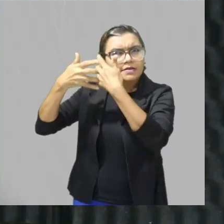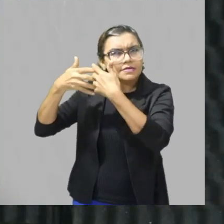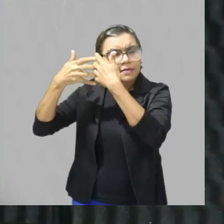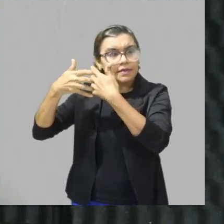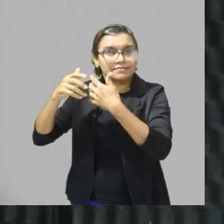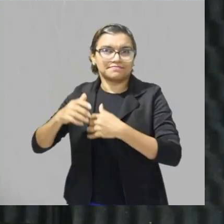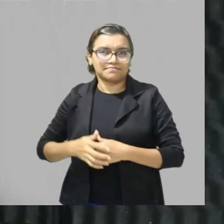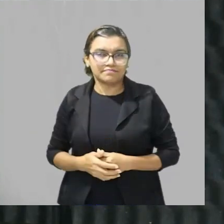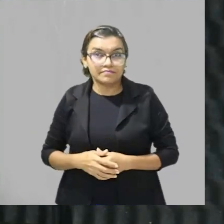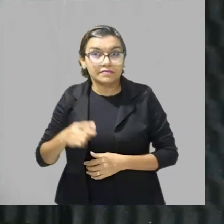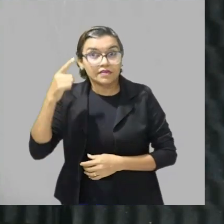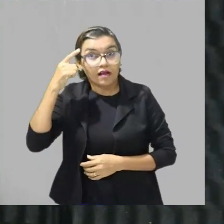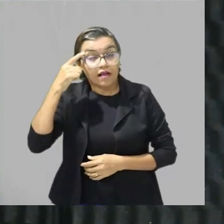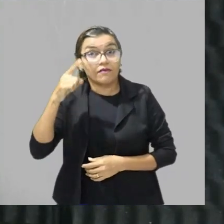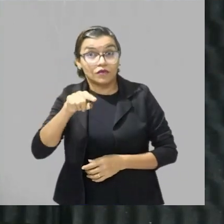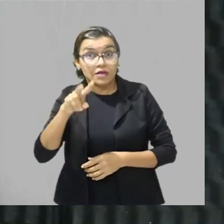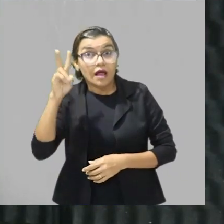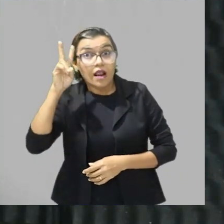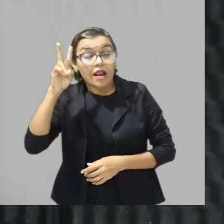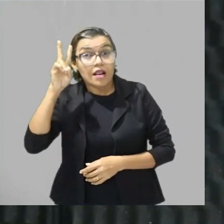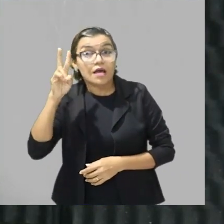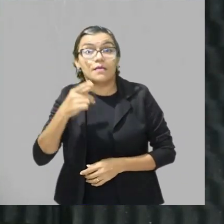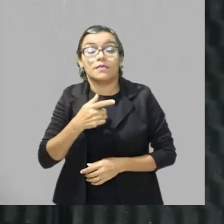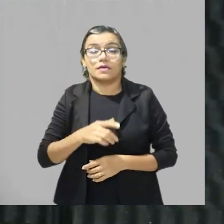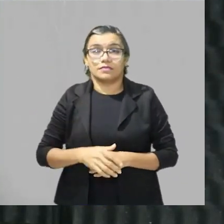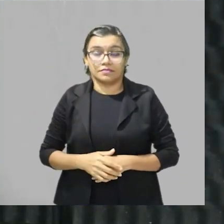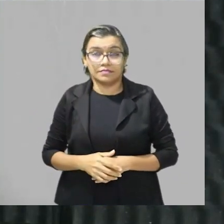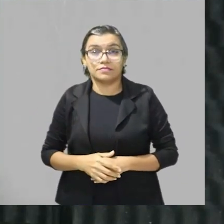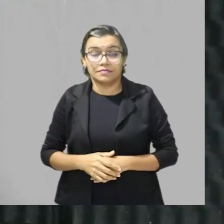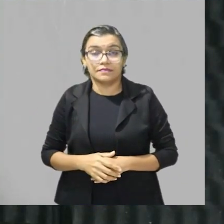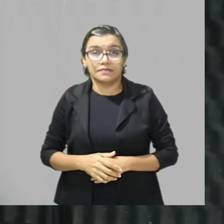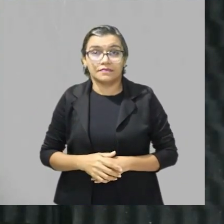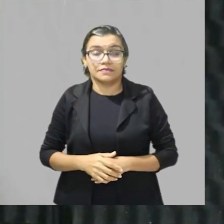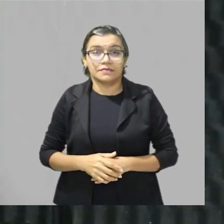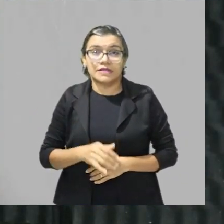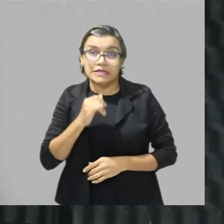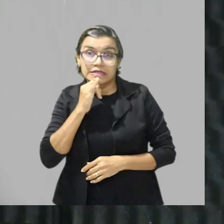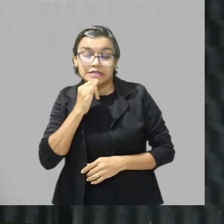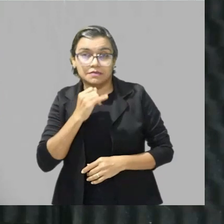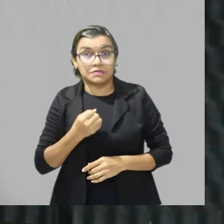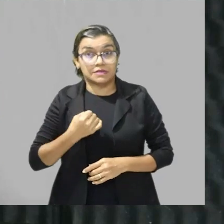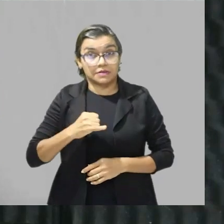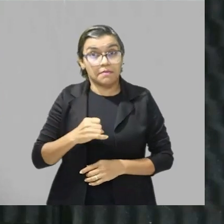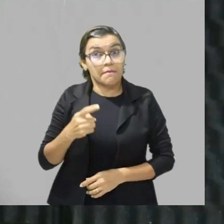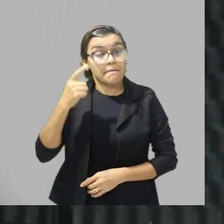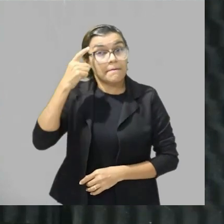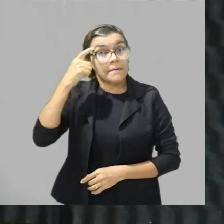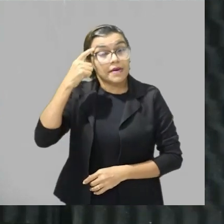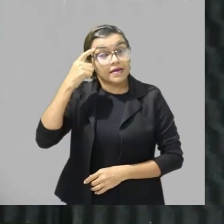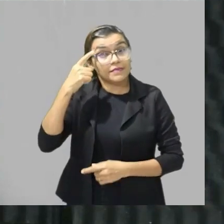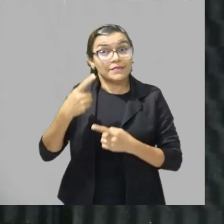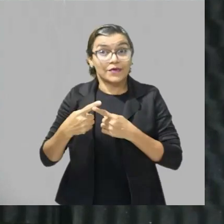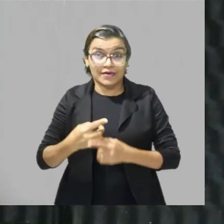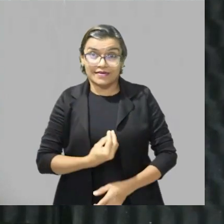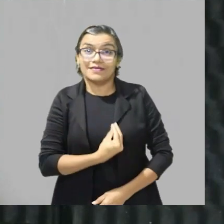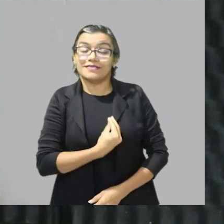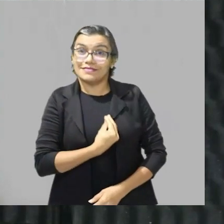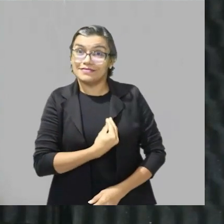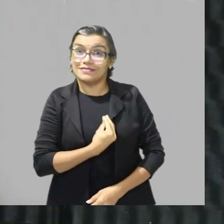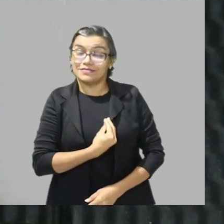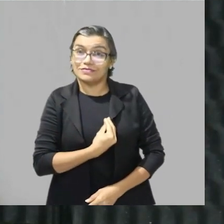pensar lembra do decaute cosito erro sunpenso logo existo cogito